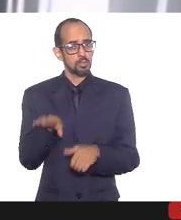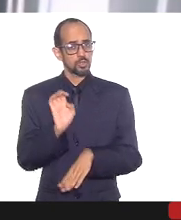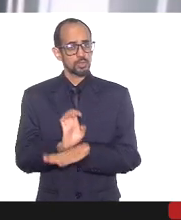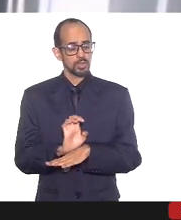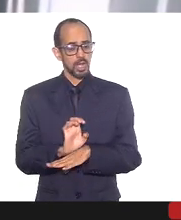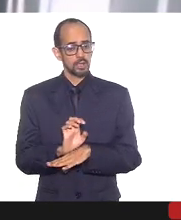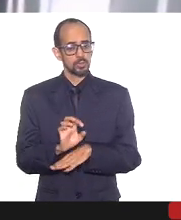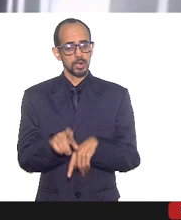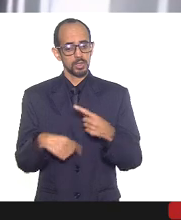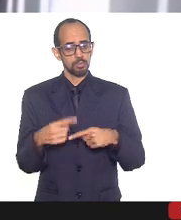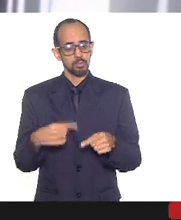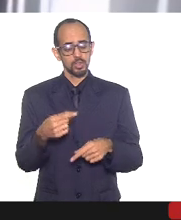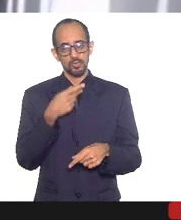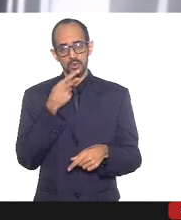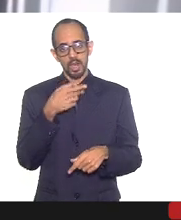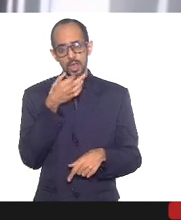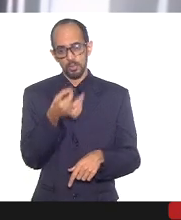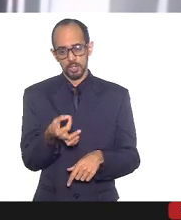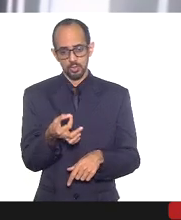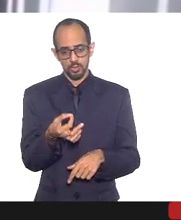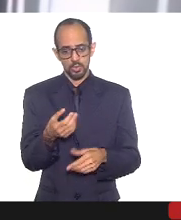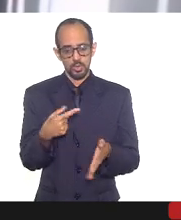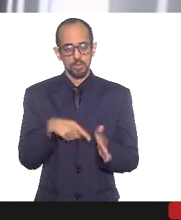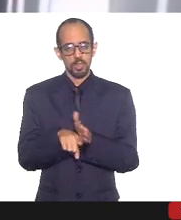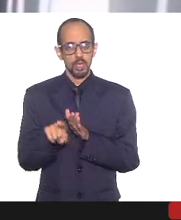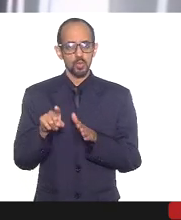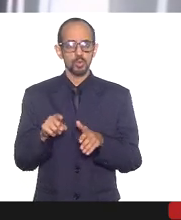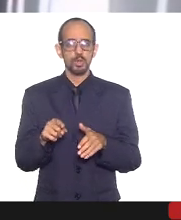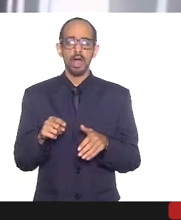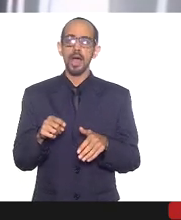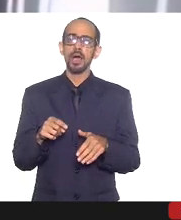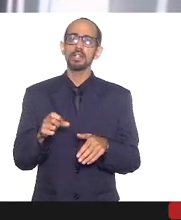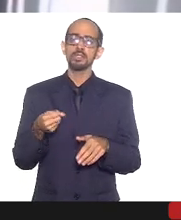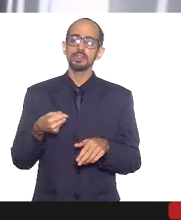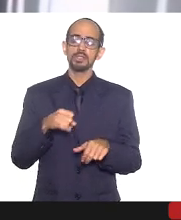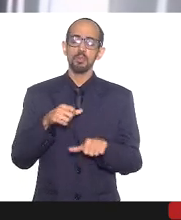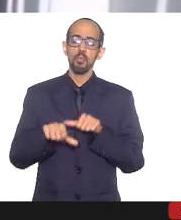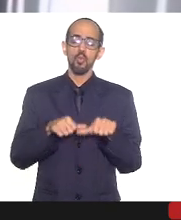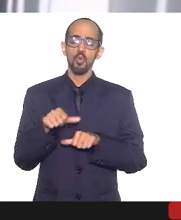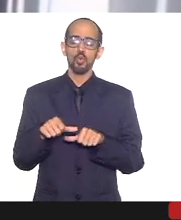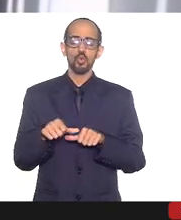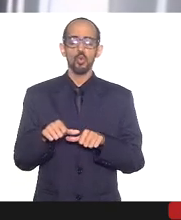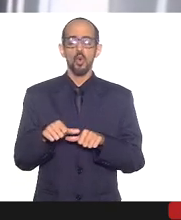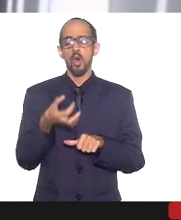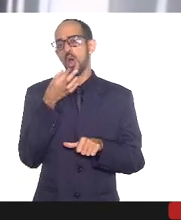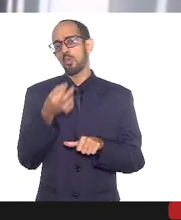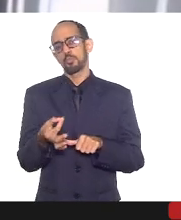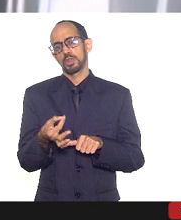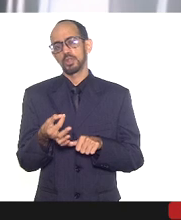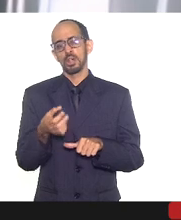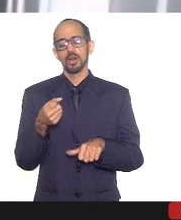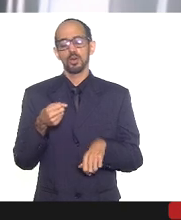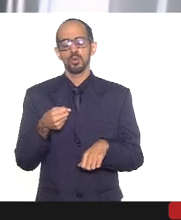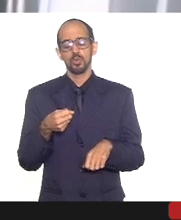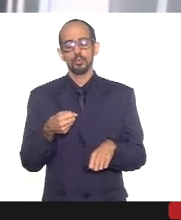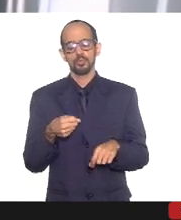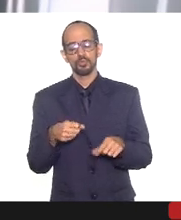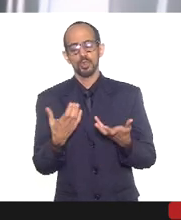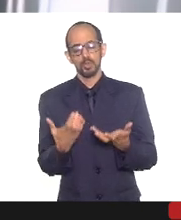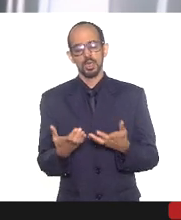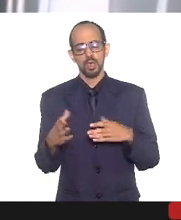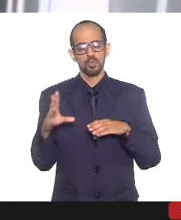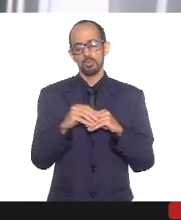parecer também sobre as emendas. Então, queria saber se mudou alguma coisa de lá para cá, se Vossa Senhoria sabe disso, enfim, de qualquer maneira, é a questão que eu queria